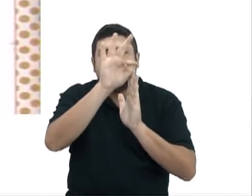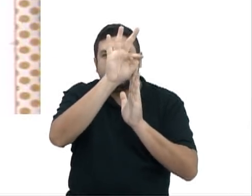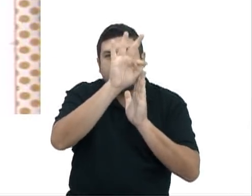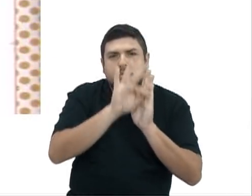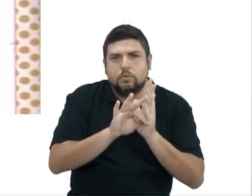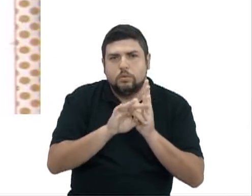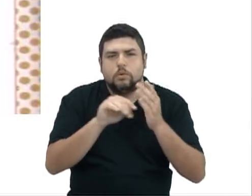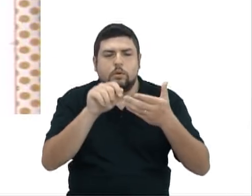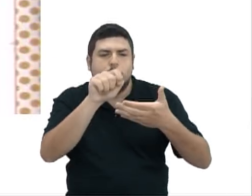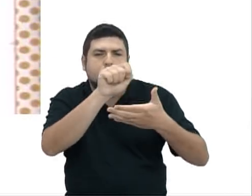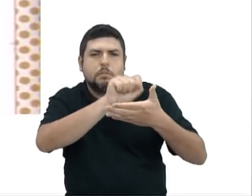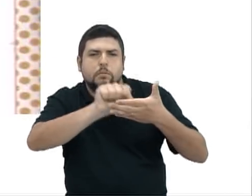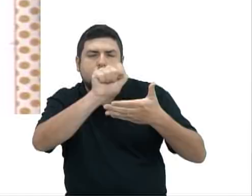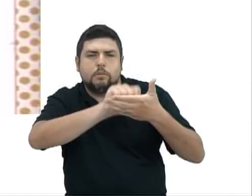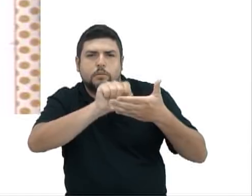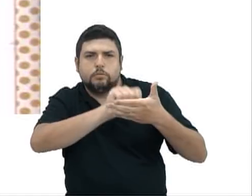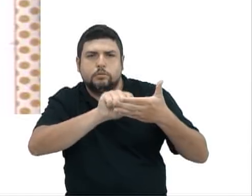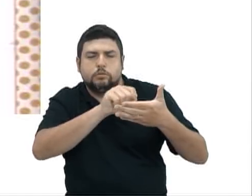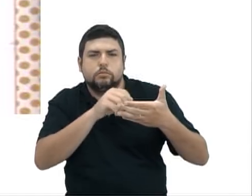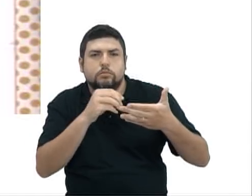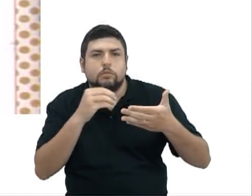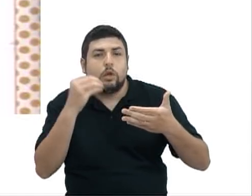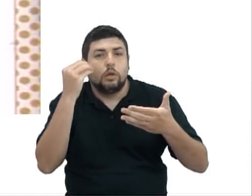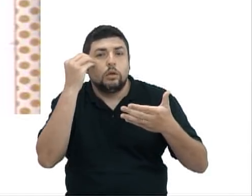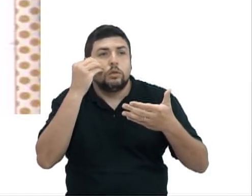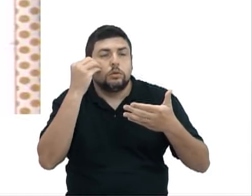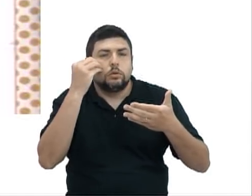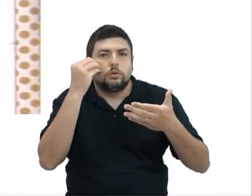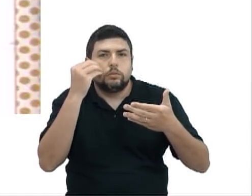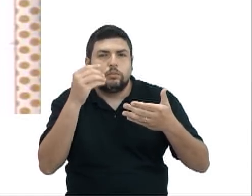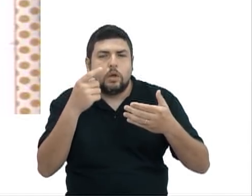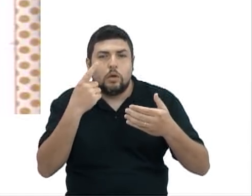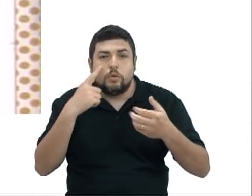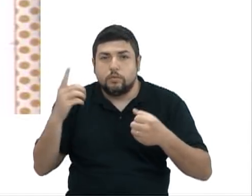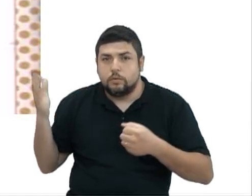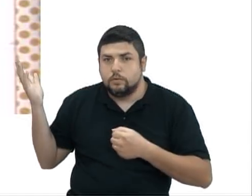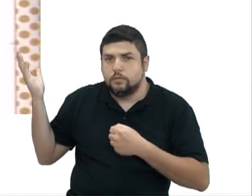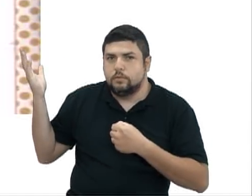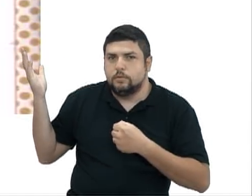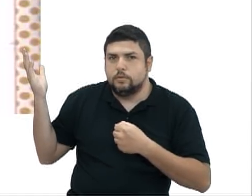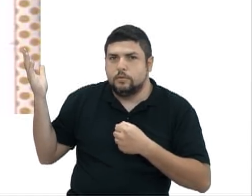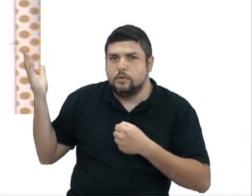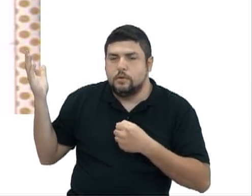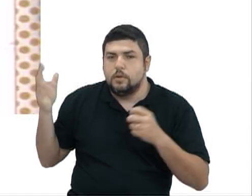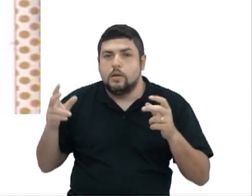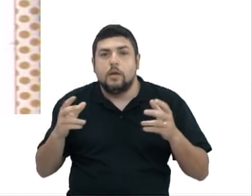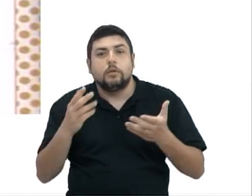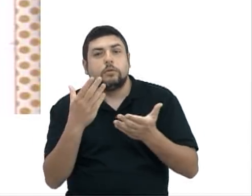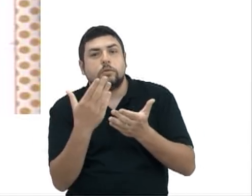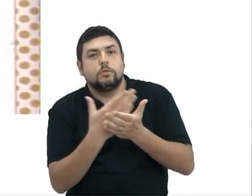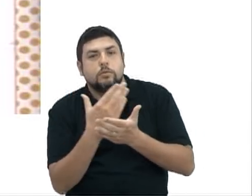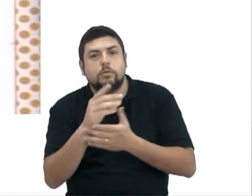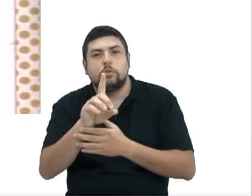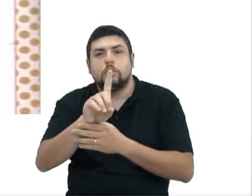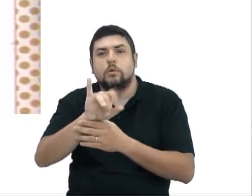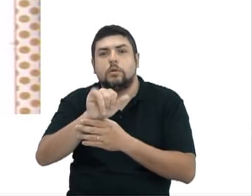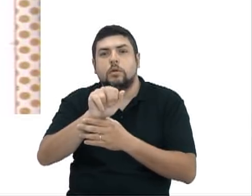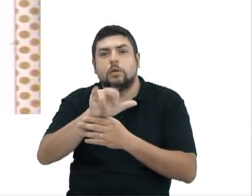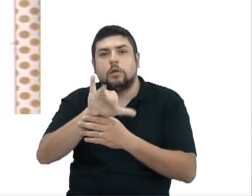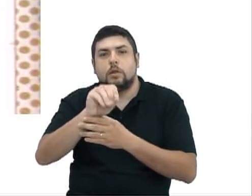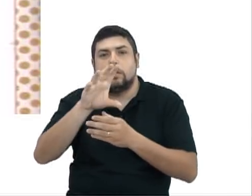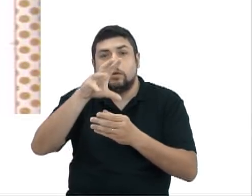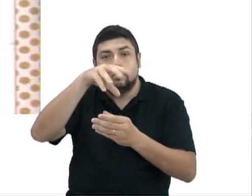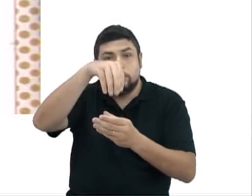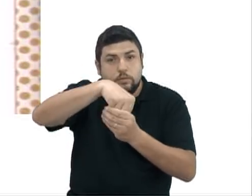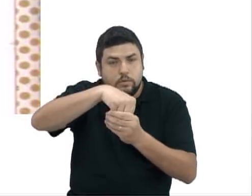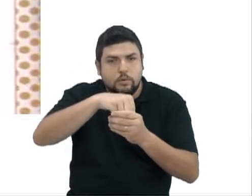imitar. Ele tenta imitar a folha de um diário, ele tenta imitar a escrita manual